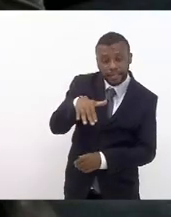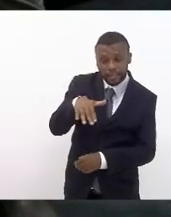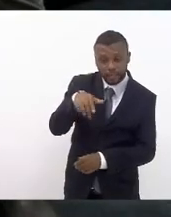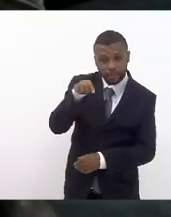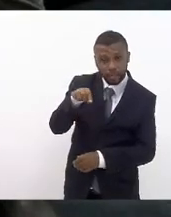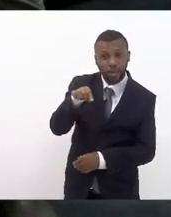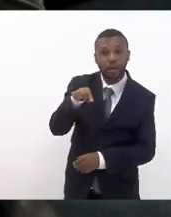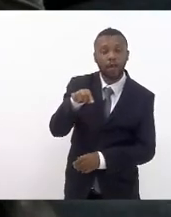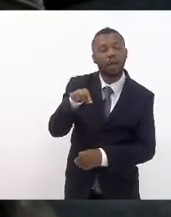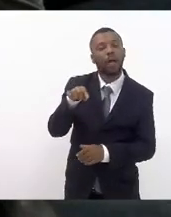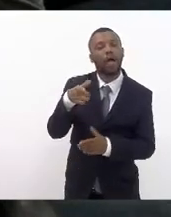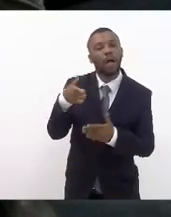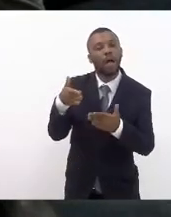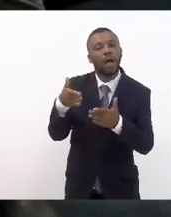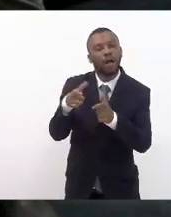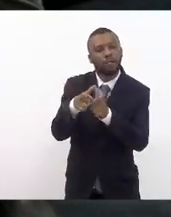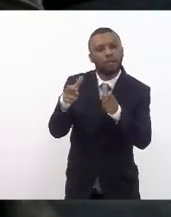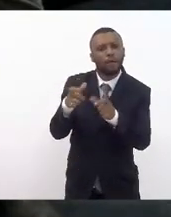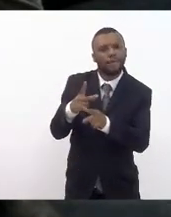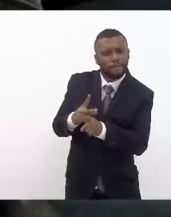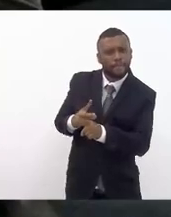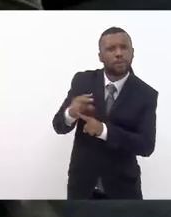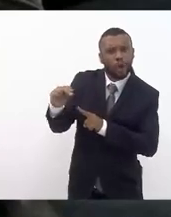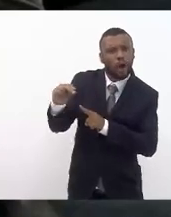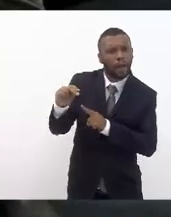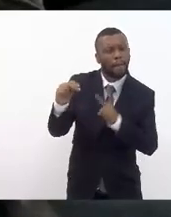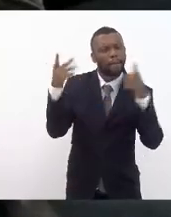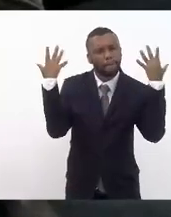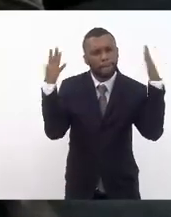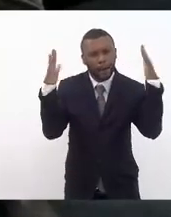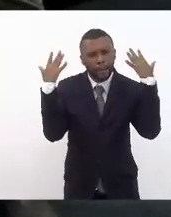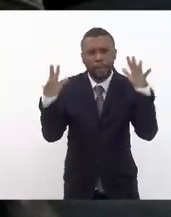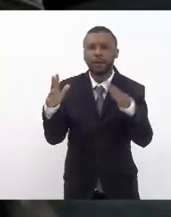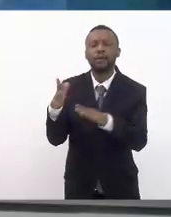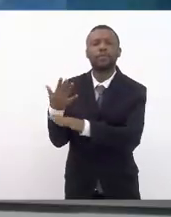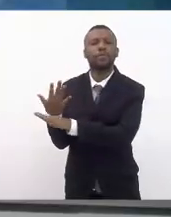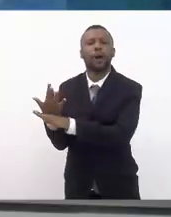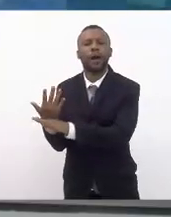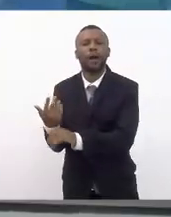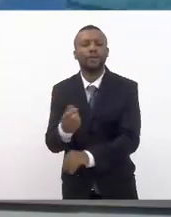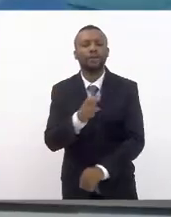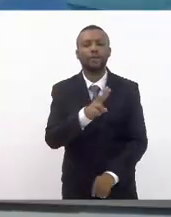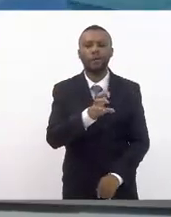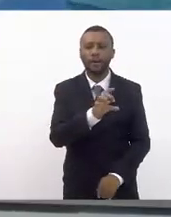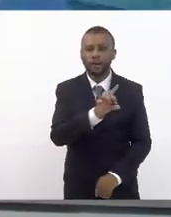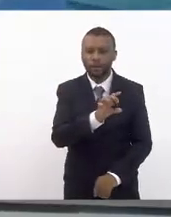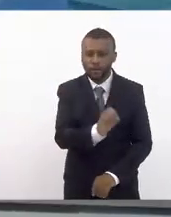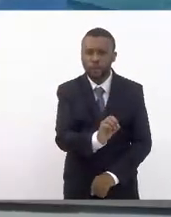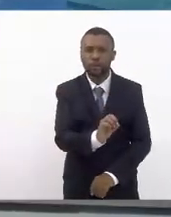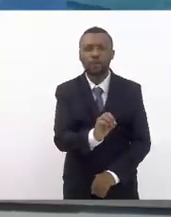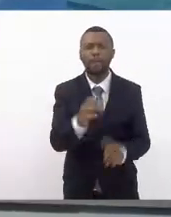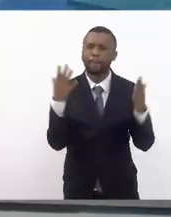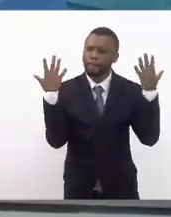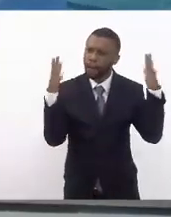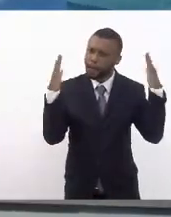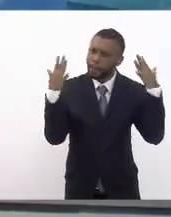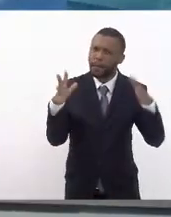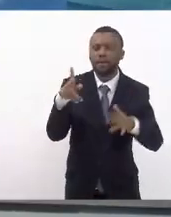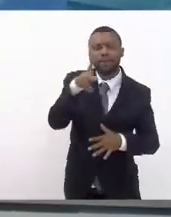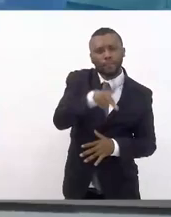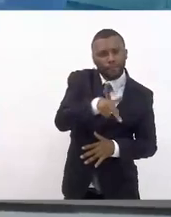sim, amplamente vitorioso. Parabéns, UERJ. Parabéns, o ESO, parabéns,